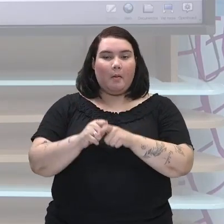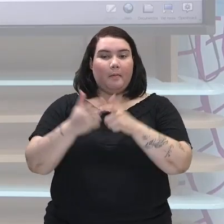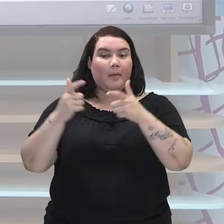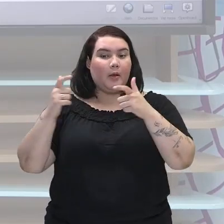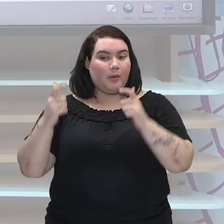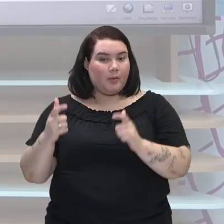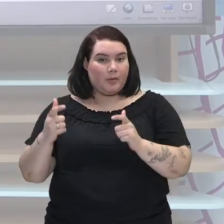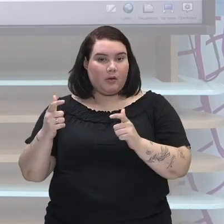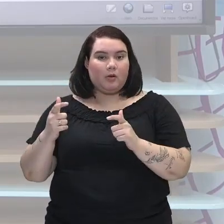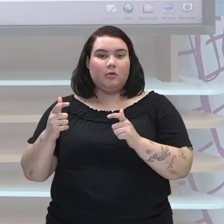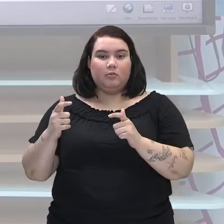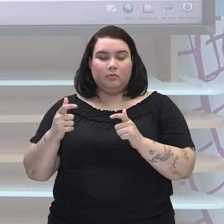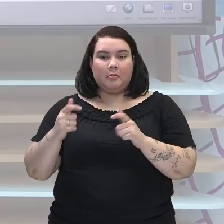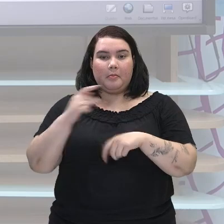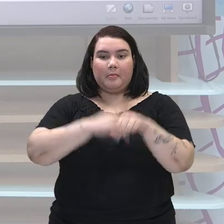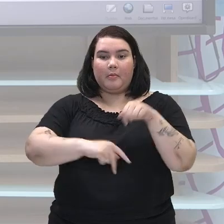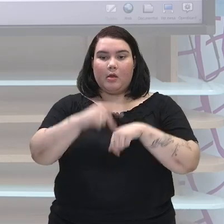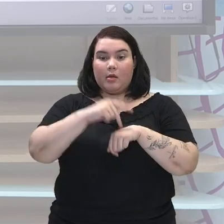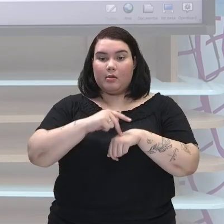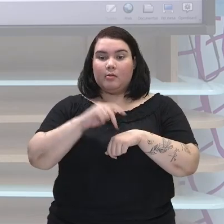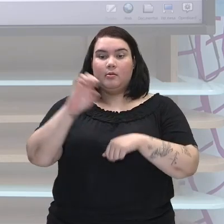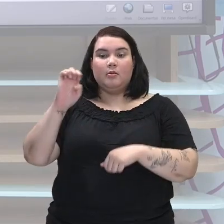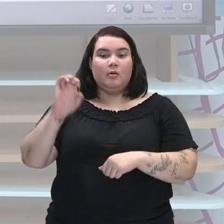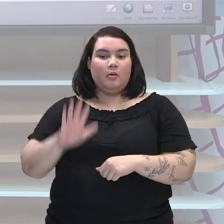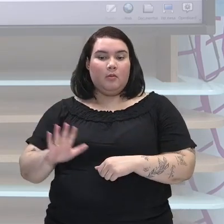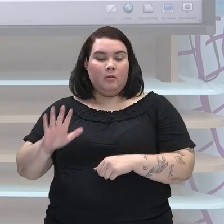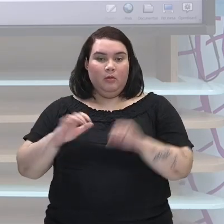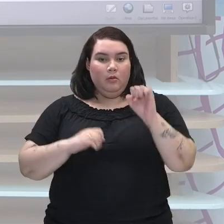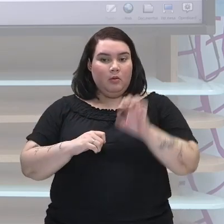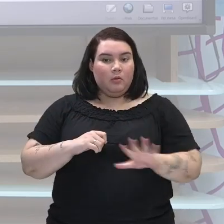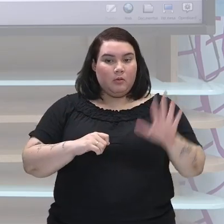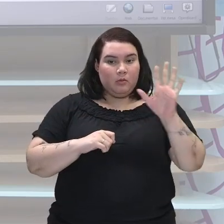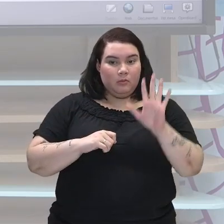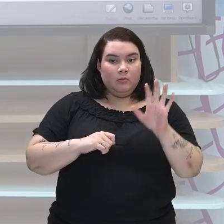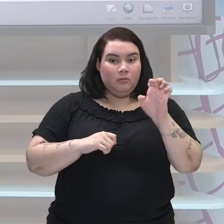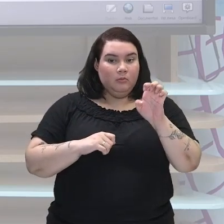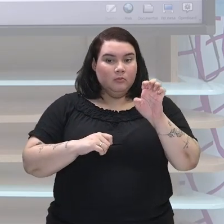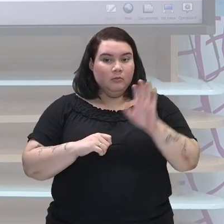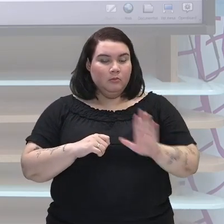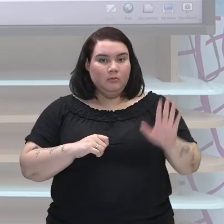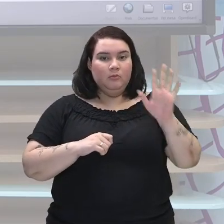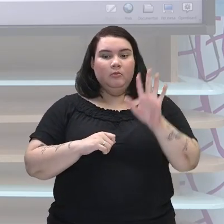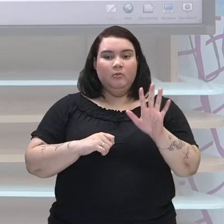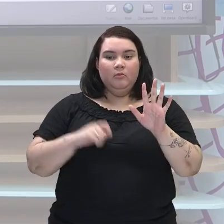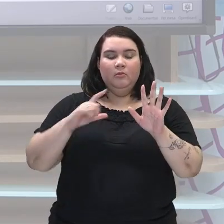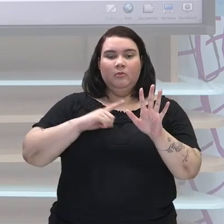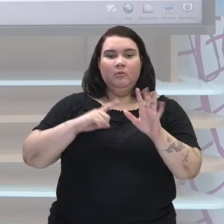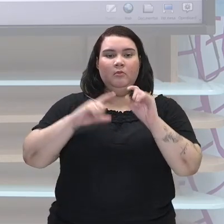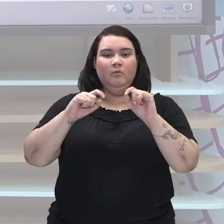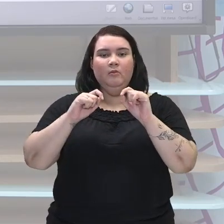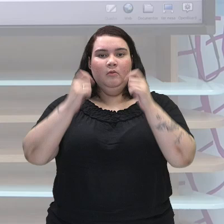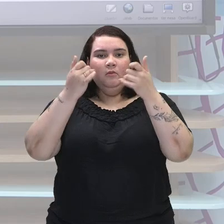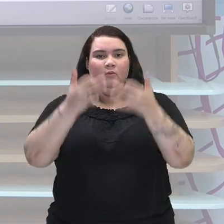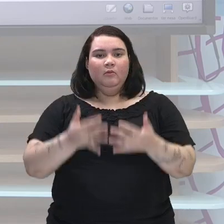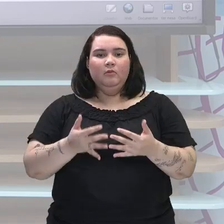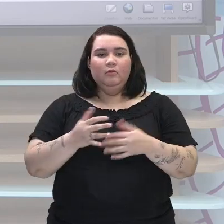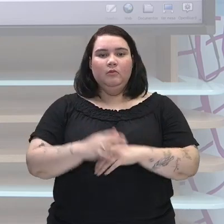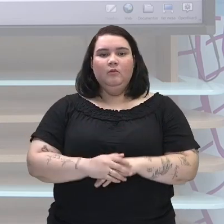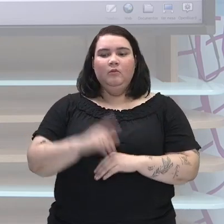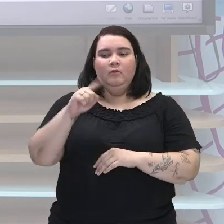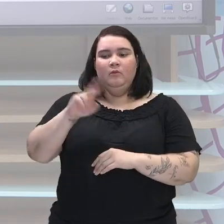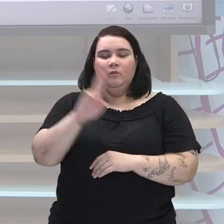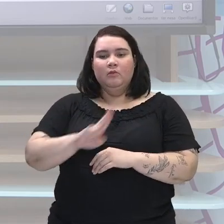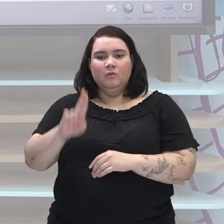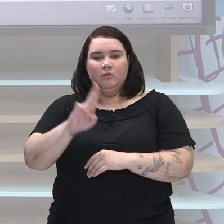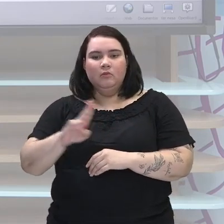maioria, europeus, implementando, né, a justificativa de